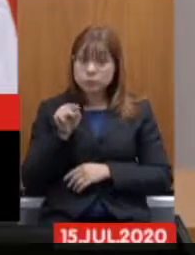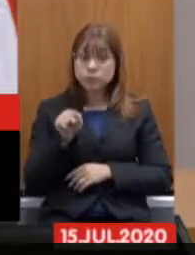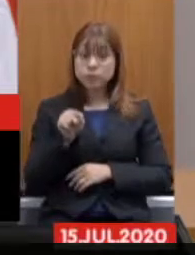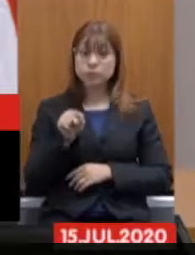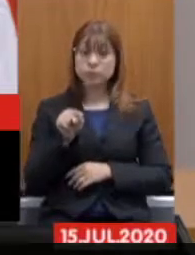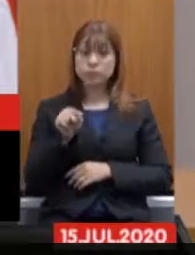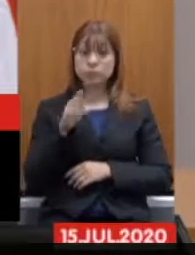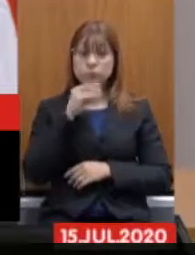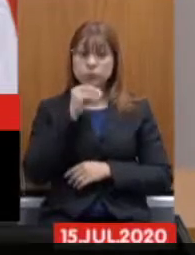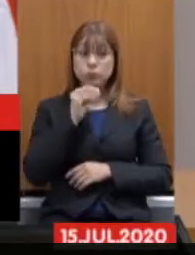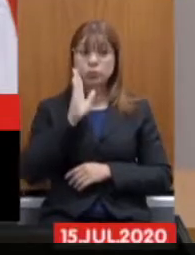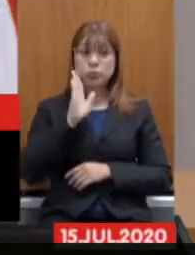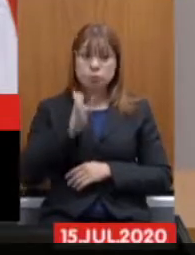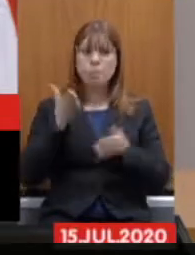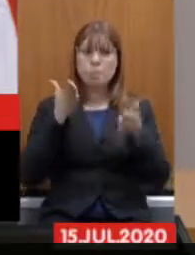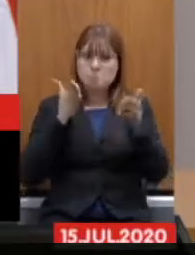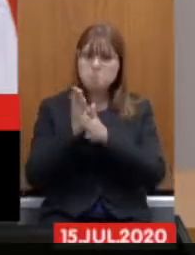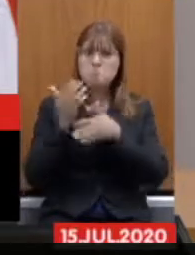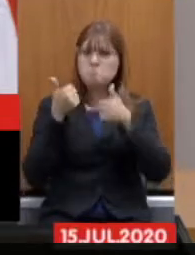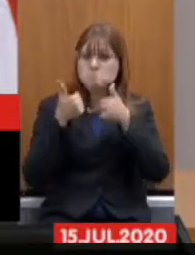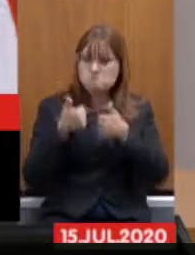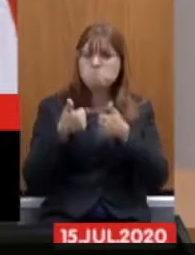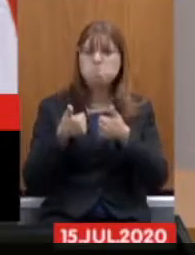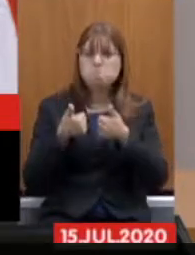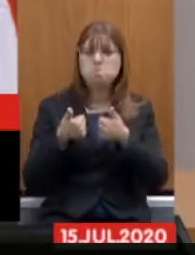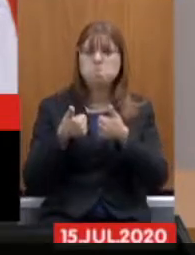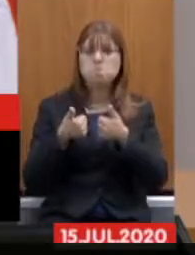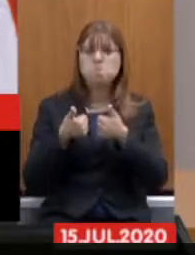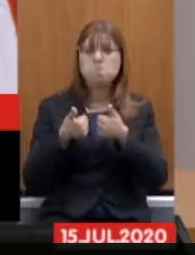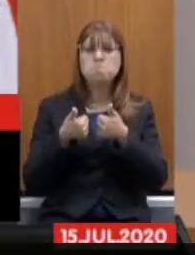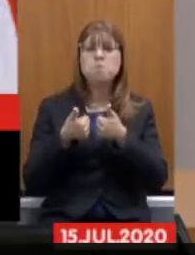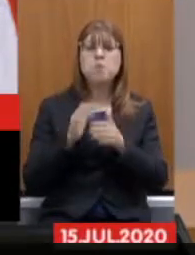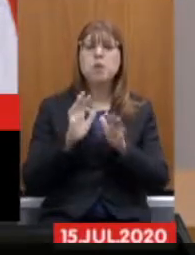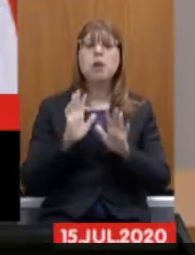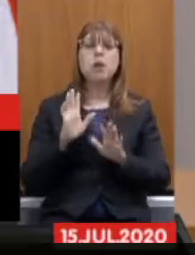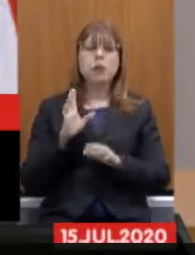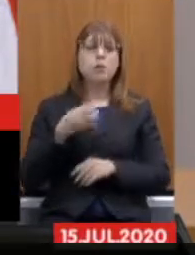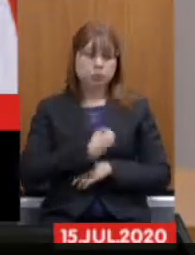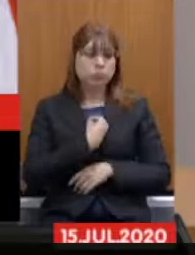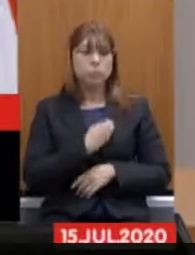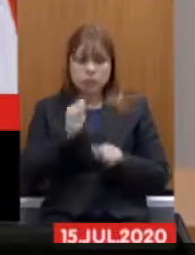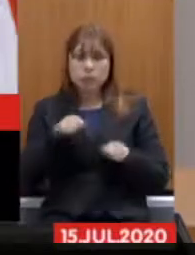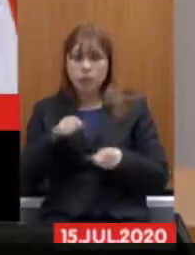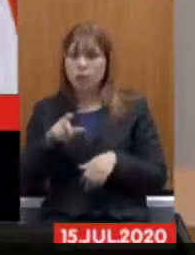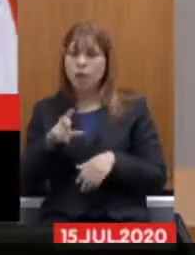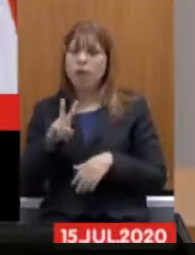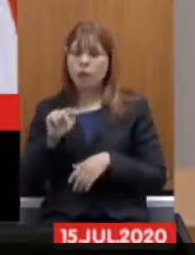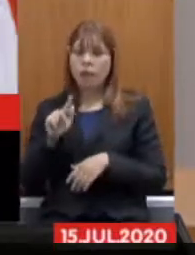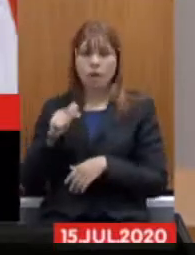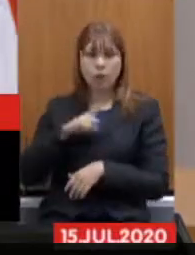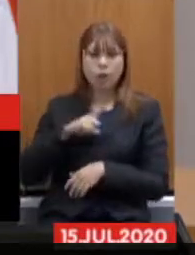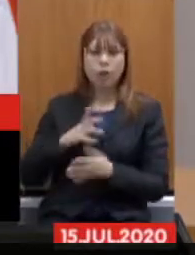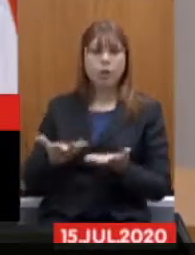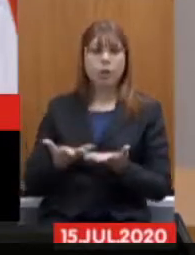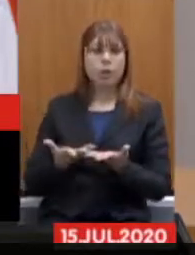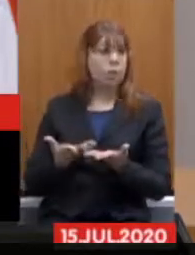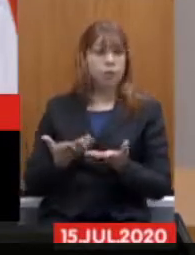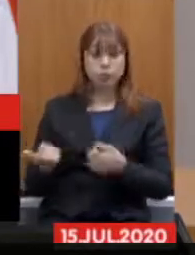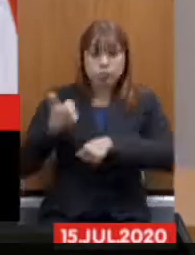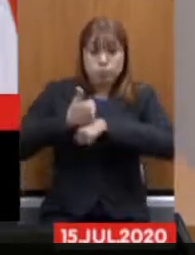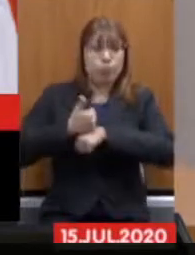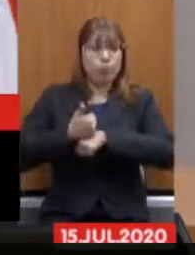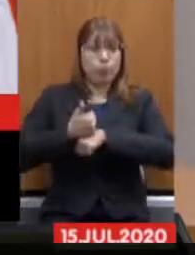trabalhadores que haviam sido aprovados com cargos vagos existentes não foram nomeados